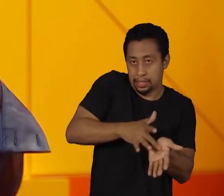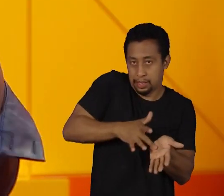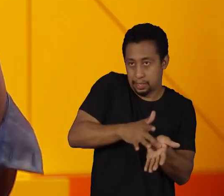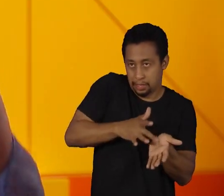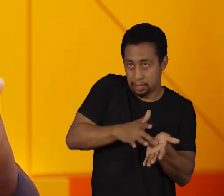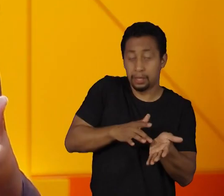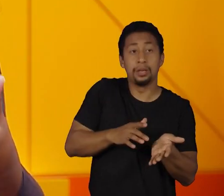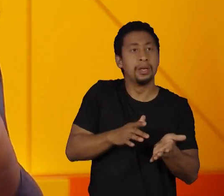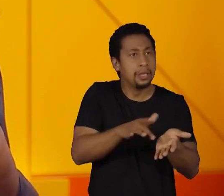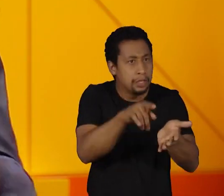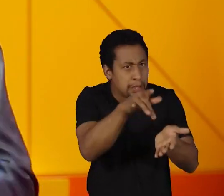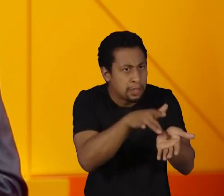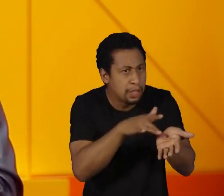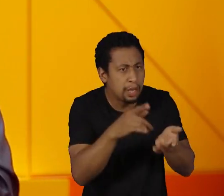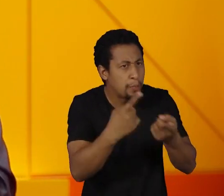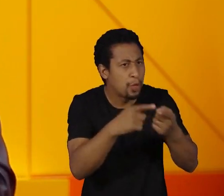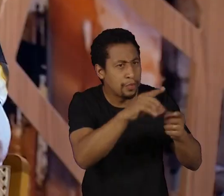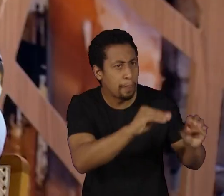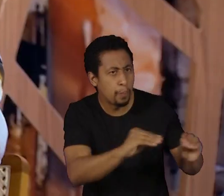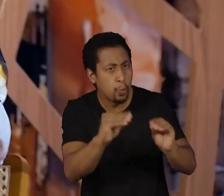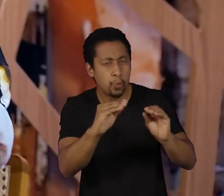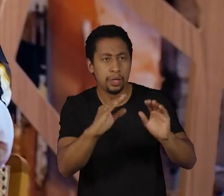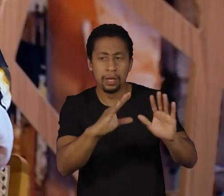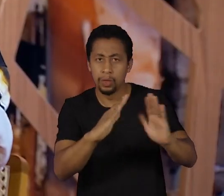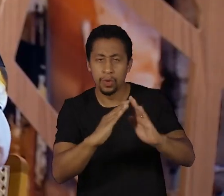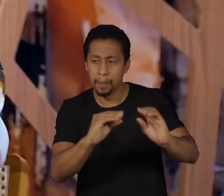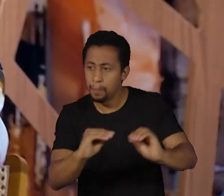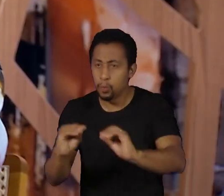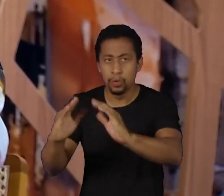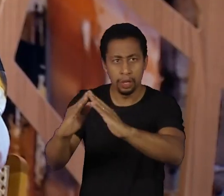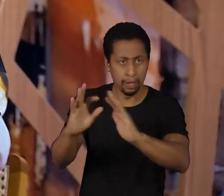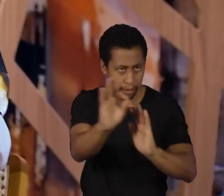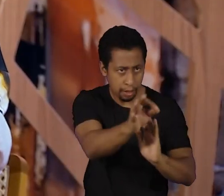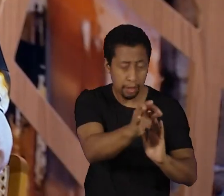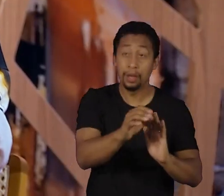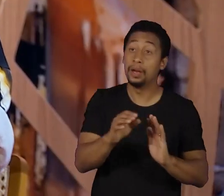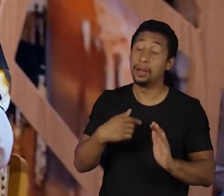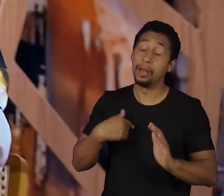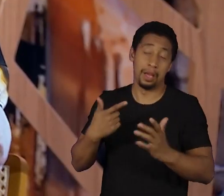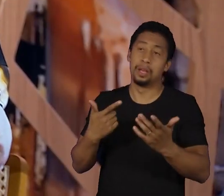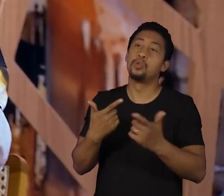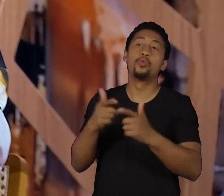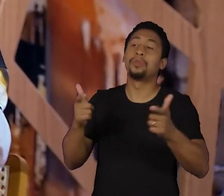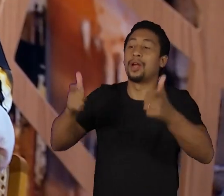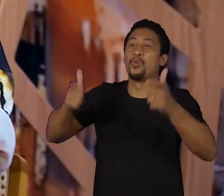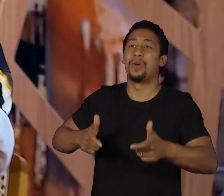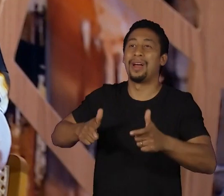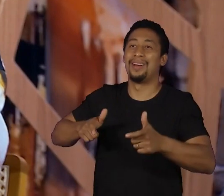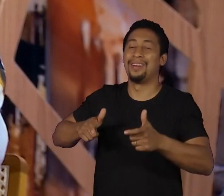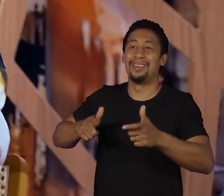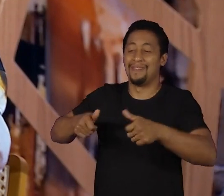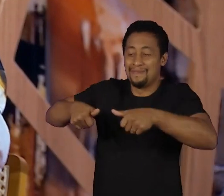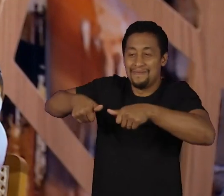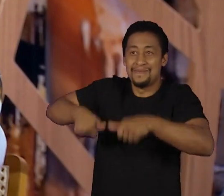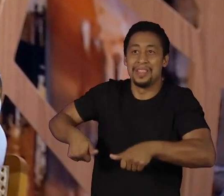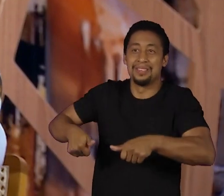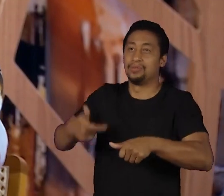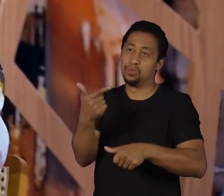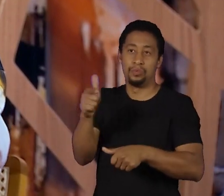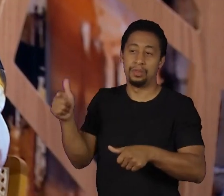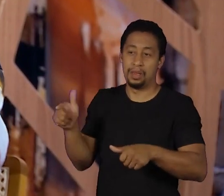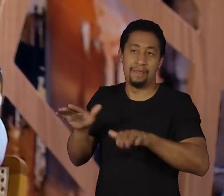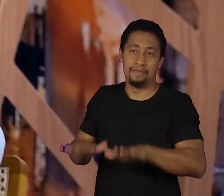lugar, você não tem um local fixo. Não tenho um local fazer. Fixo, não tenho a minha cervejaria própria, não tenho os equipamentos, tudo. Então, tenho que alugar um